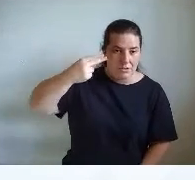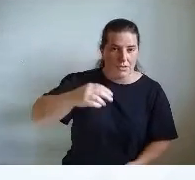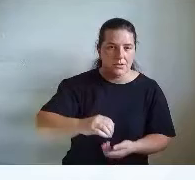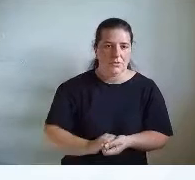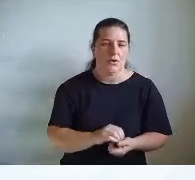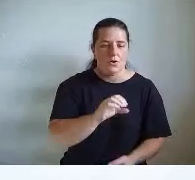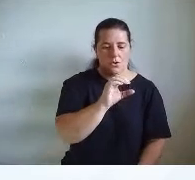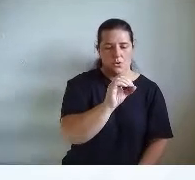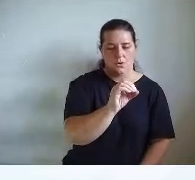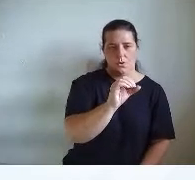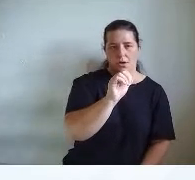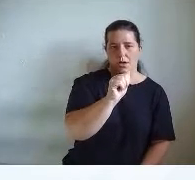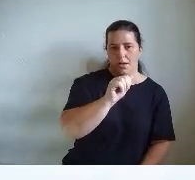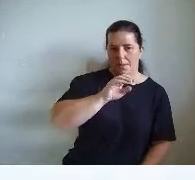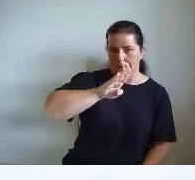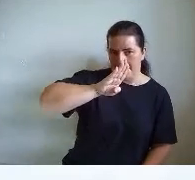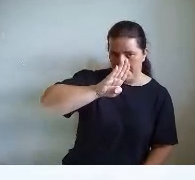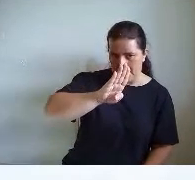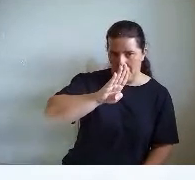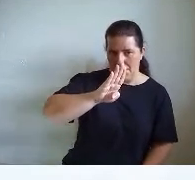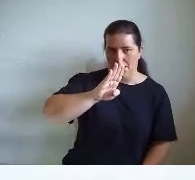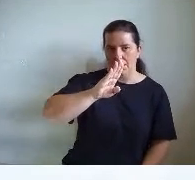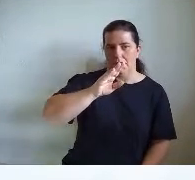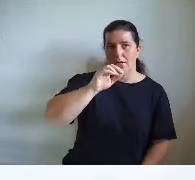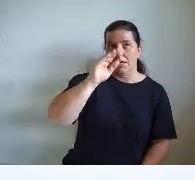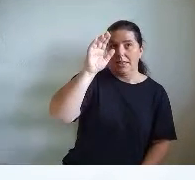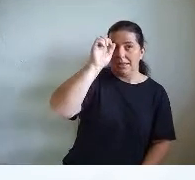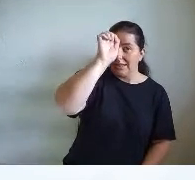né, brasileira, nacional, ela